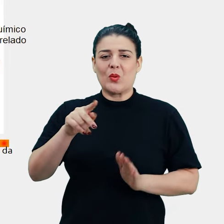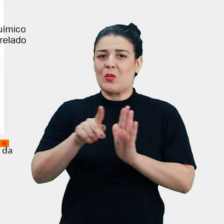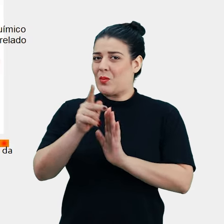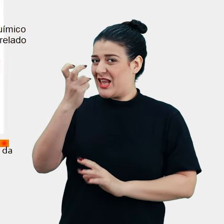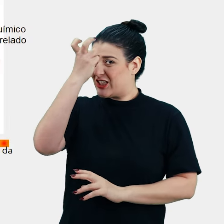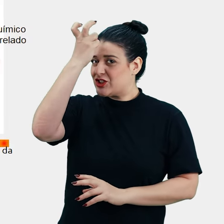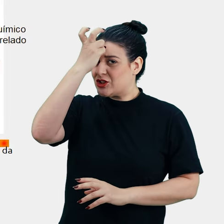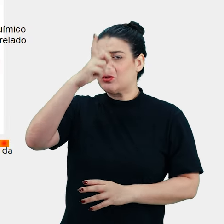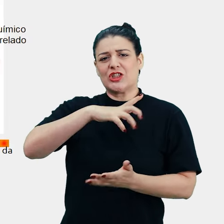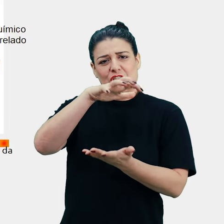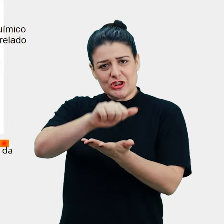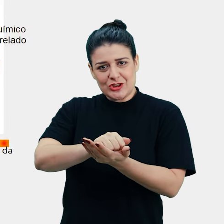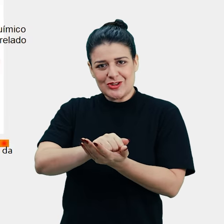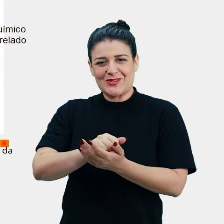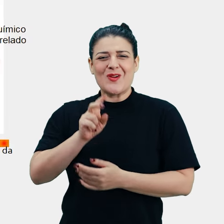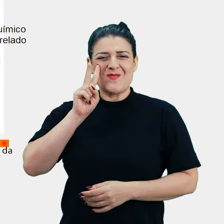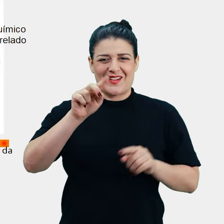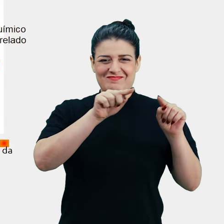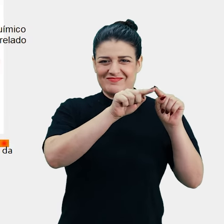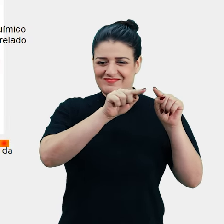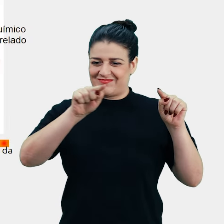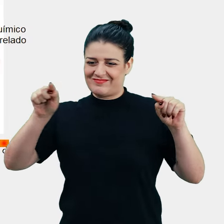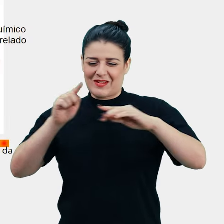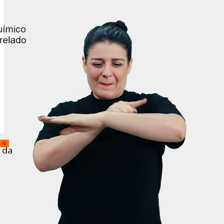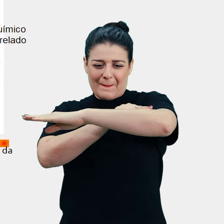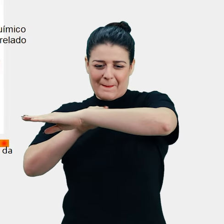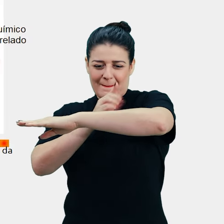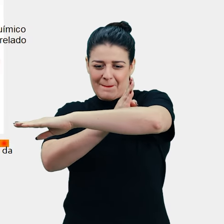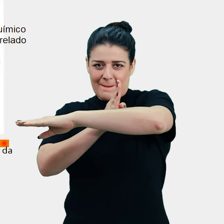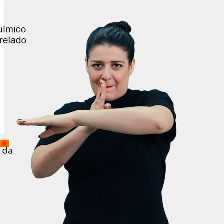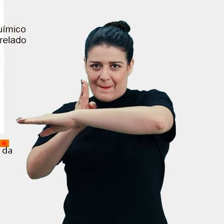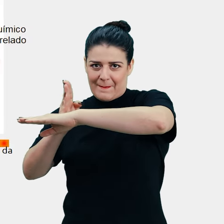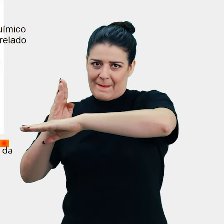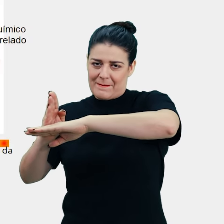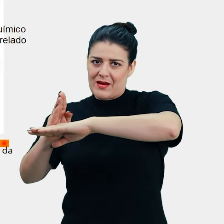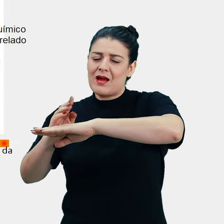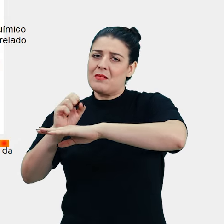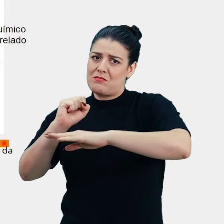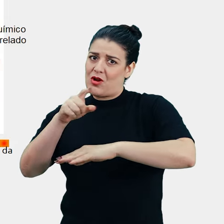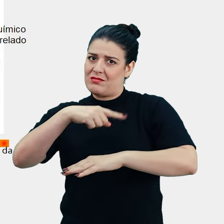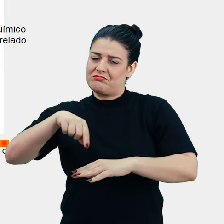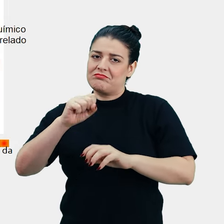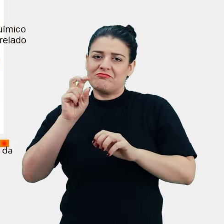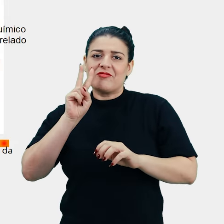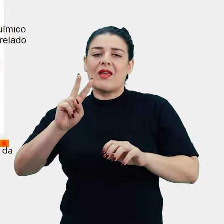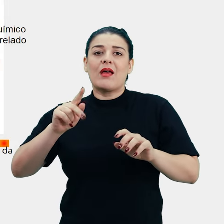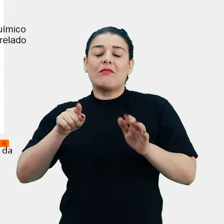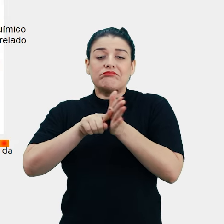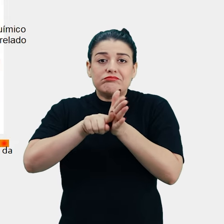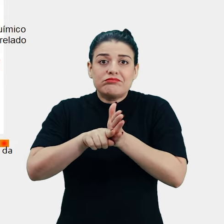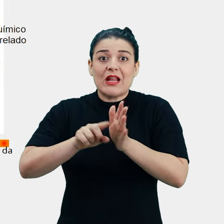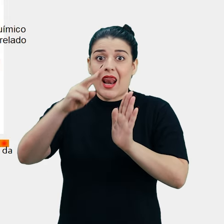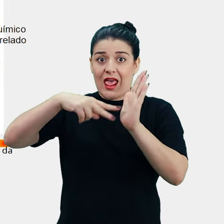E aqui, essa linha do tempo que foi publicado nesse artigo, que eu deixo a referência para vocês, caso vocês tenham interesse em realizar a